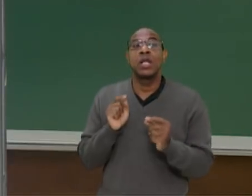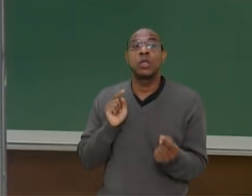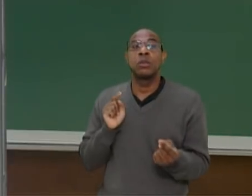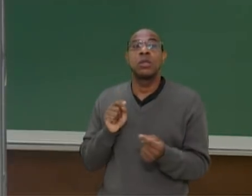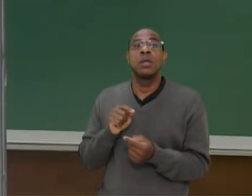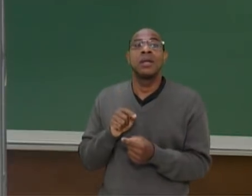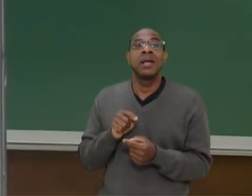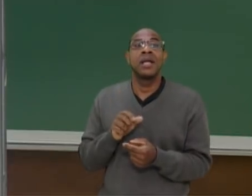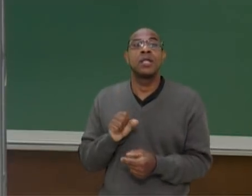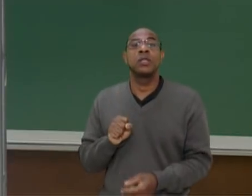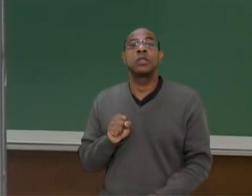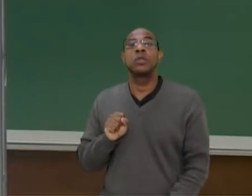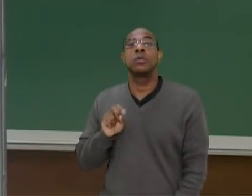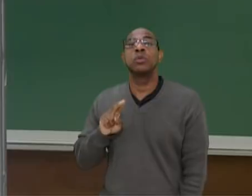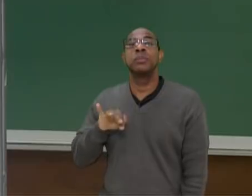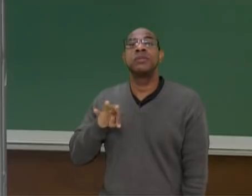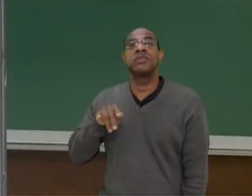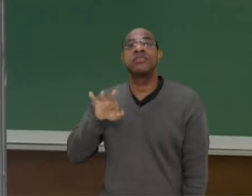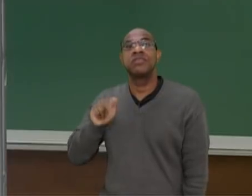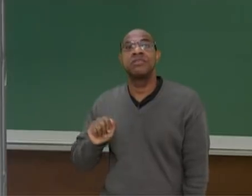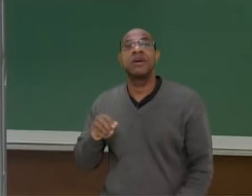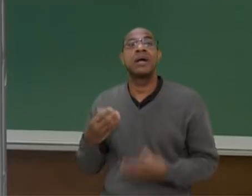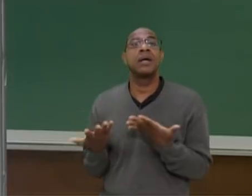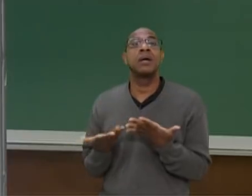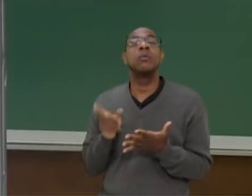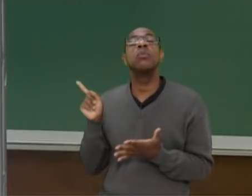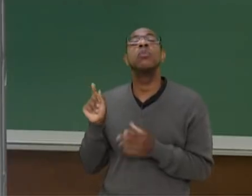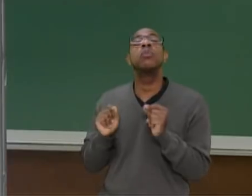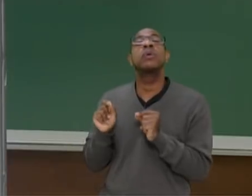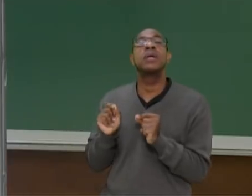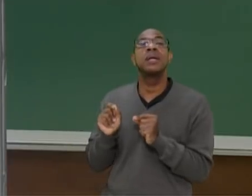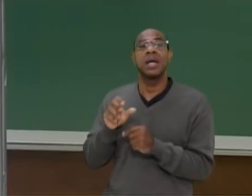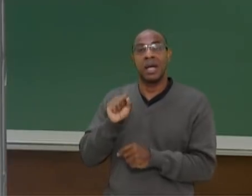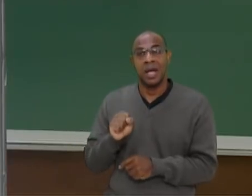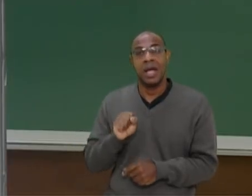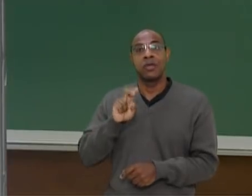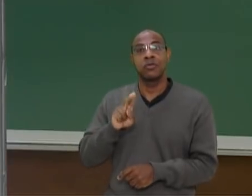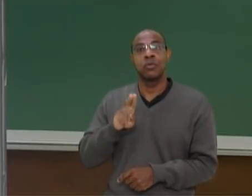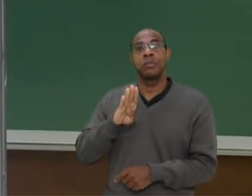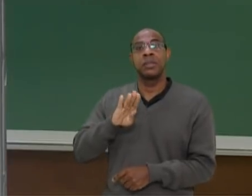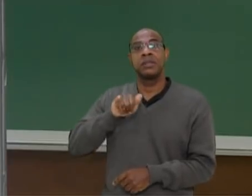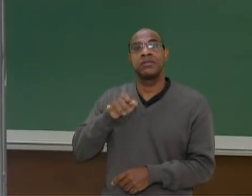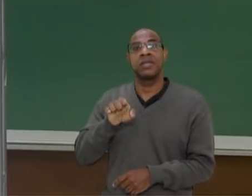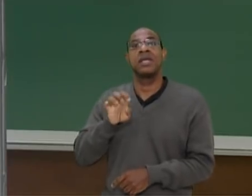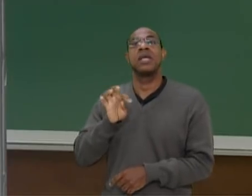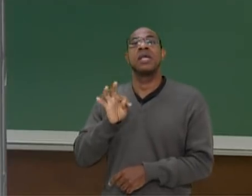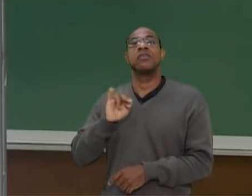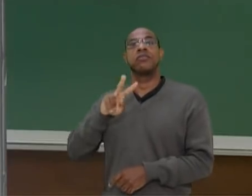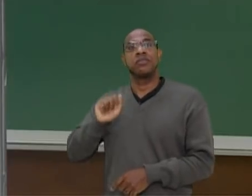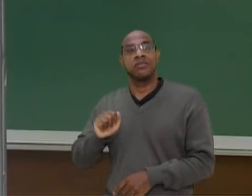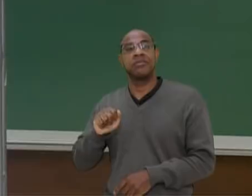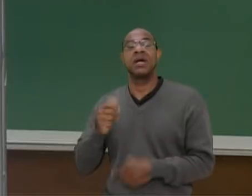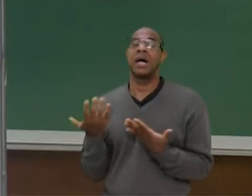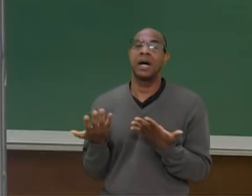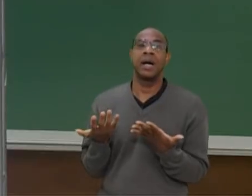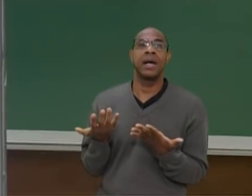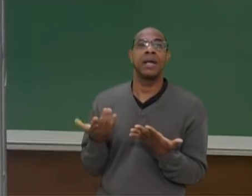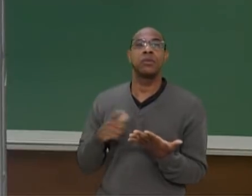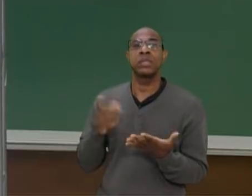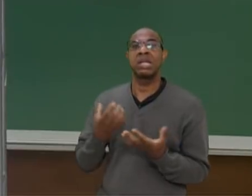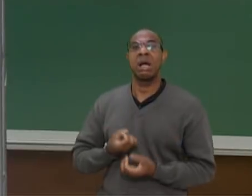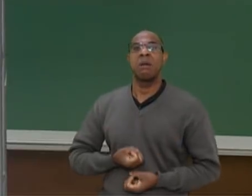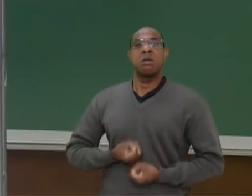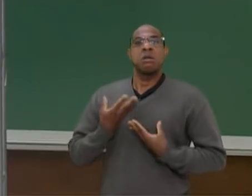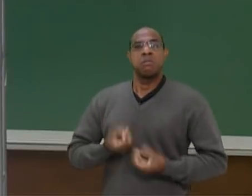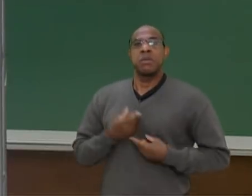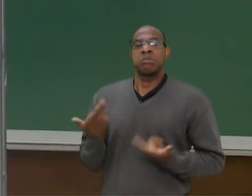é mais subjetivo mesmo, não tem esse, como eu posso dizer, não tem essa expressão